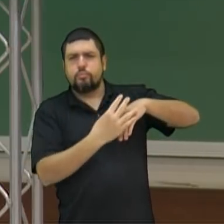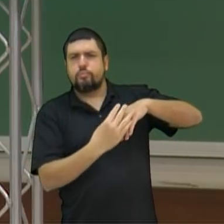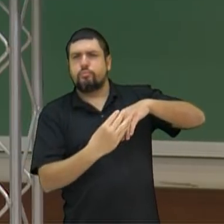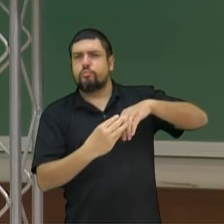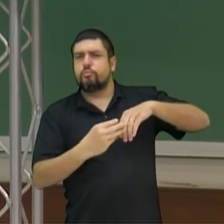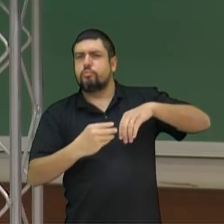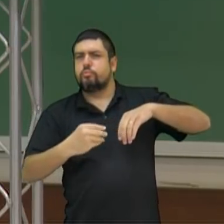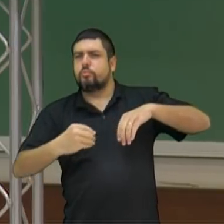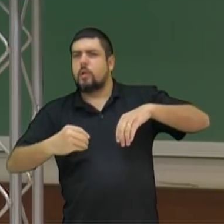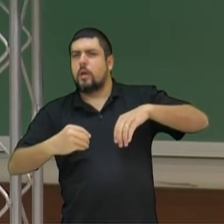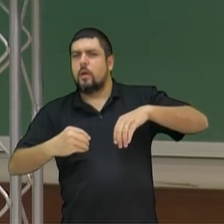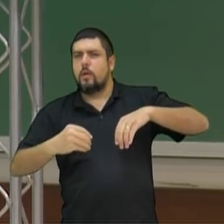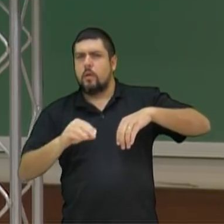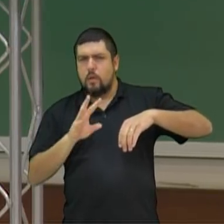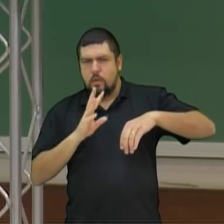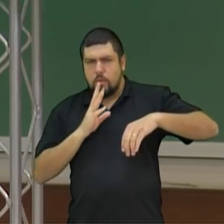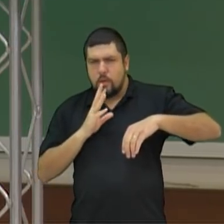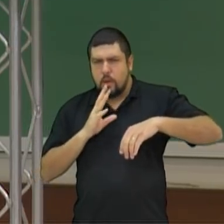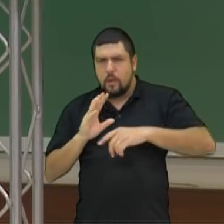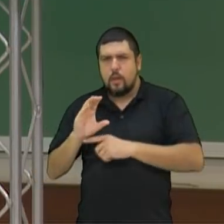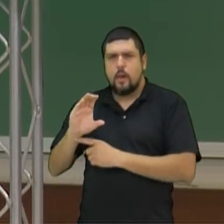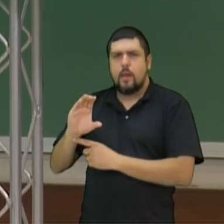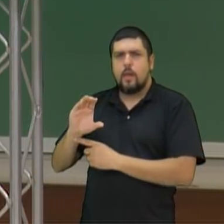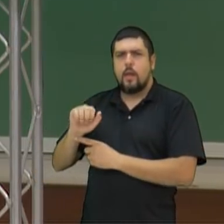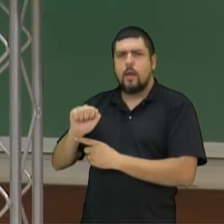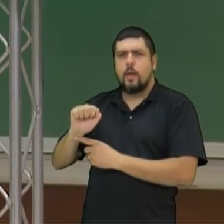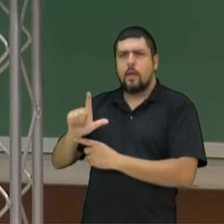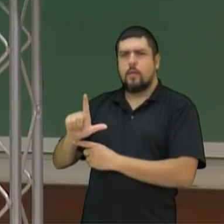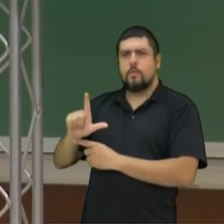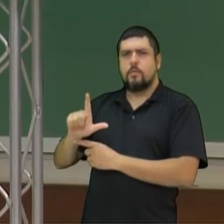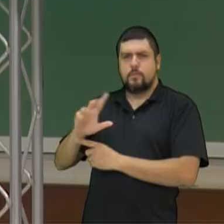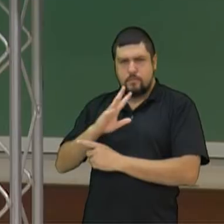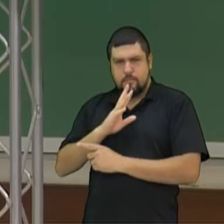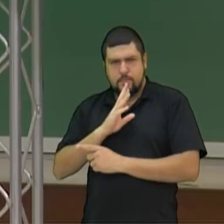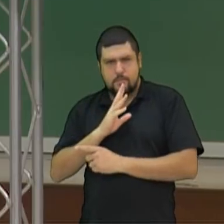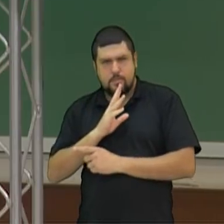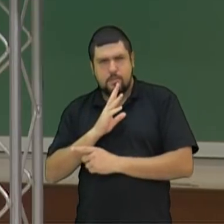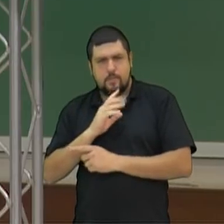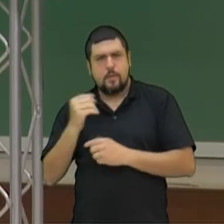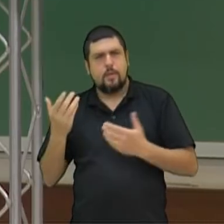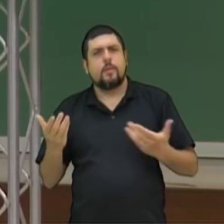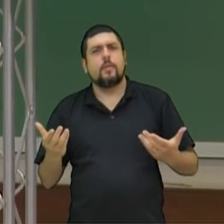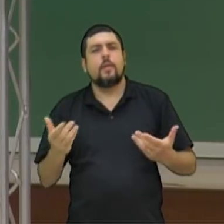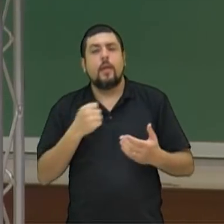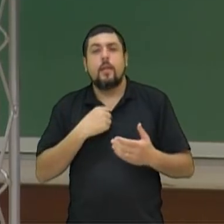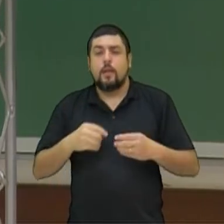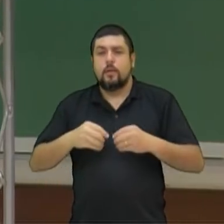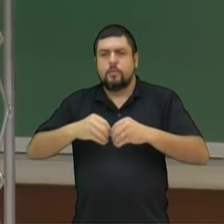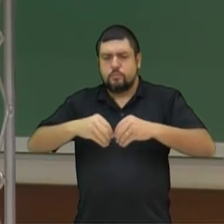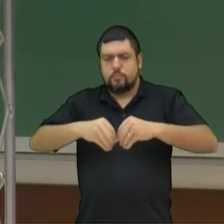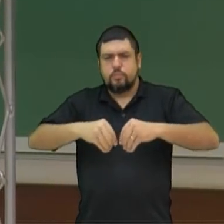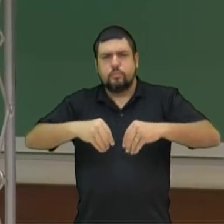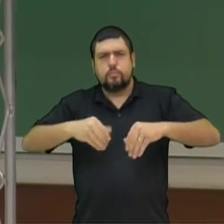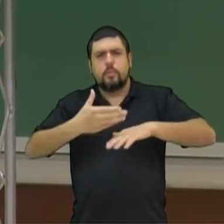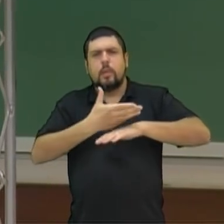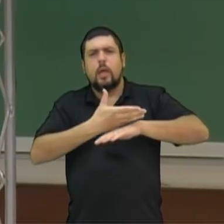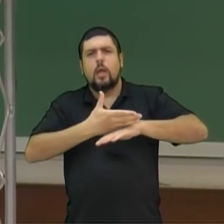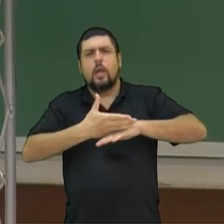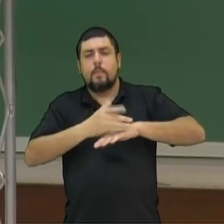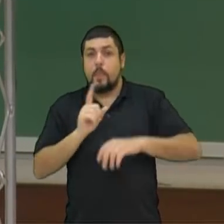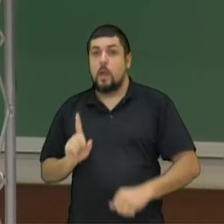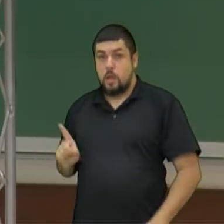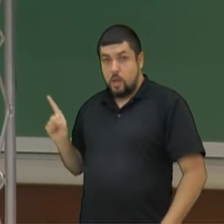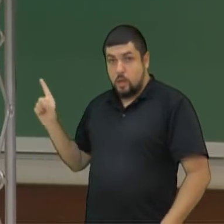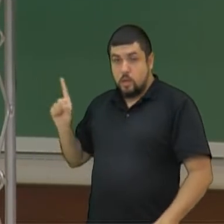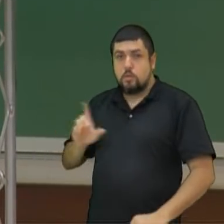em algo chamado cal? O cal é extraído de rochas. Esse cal em especial aqui, ele já passou por uma